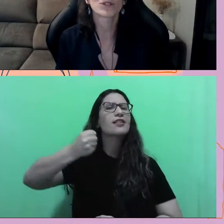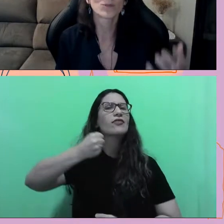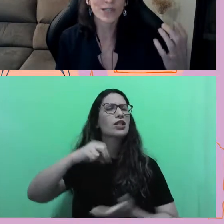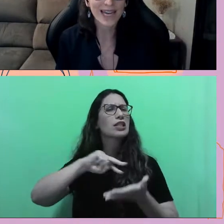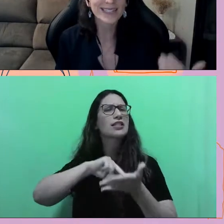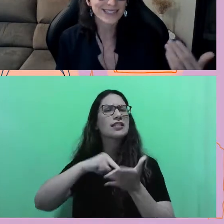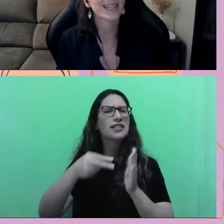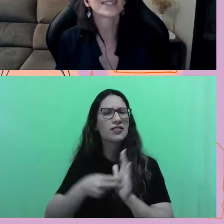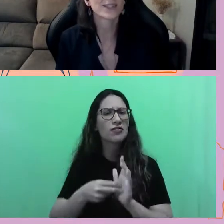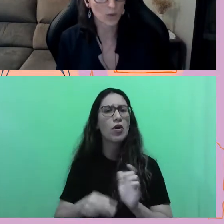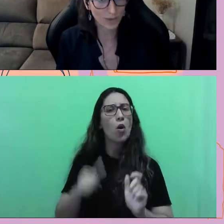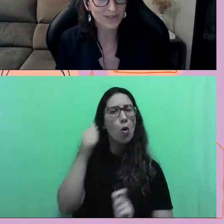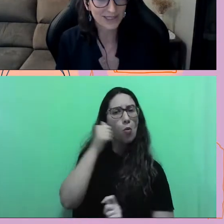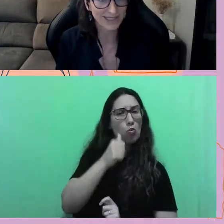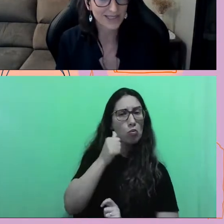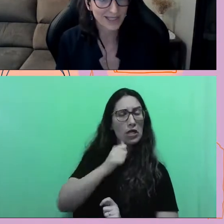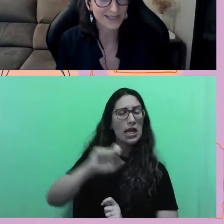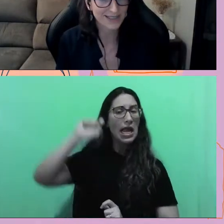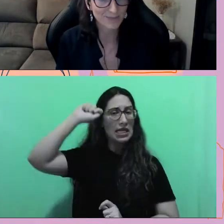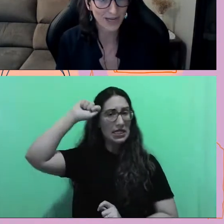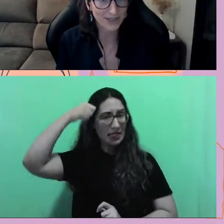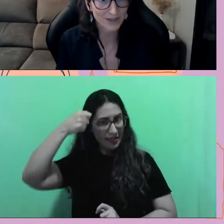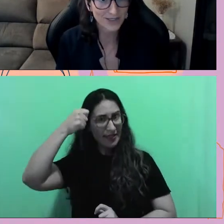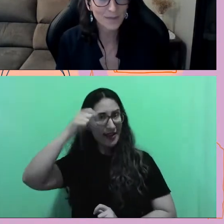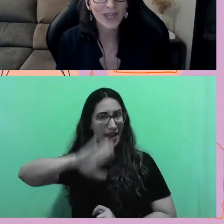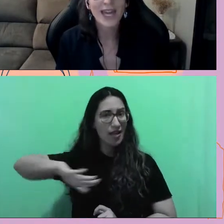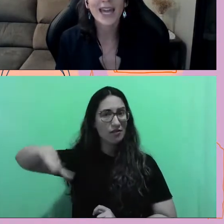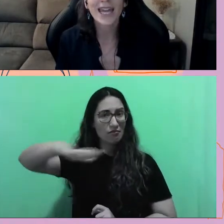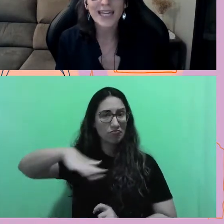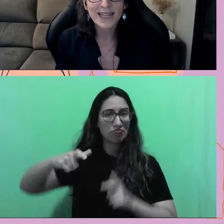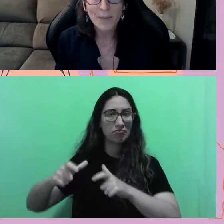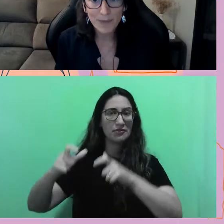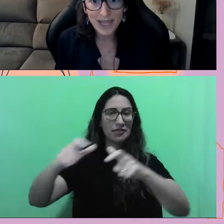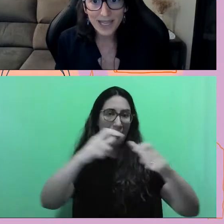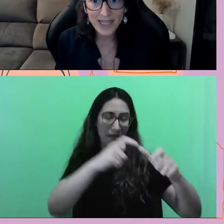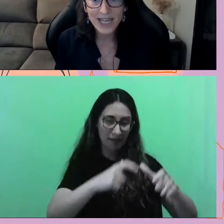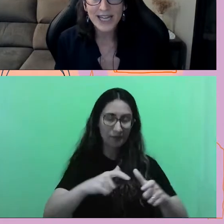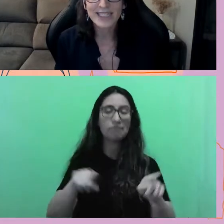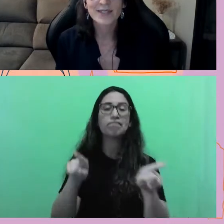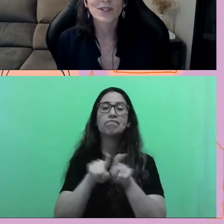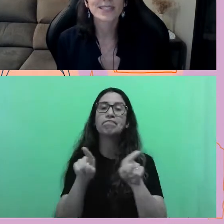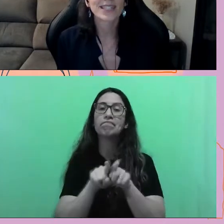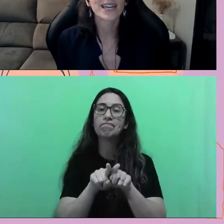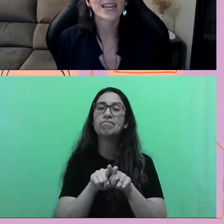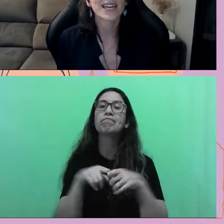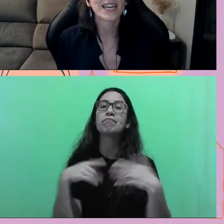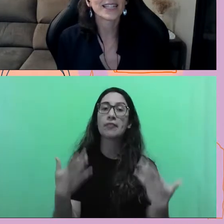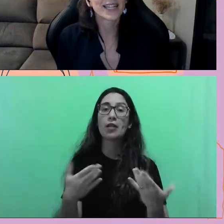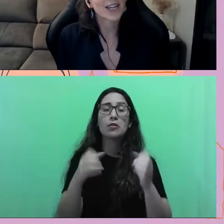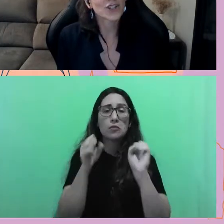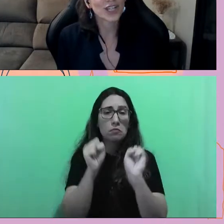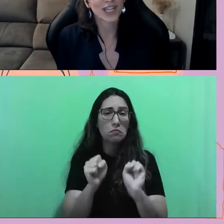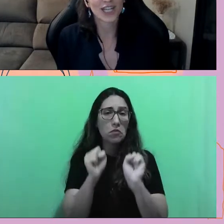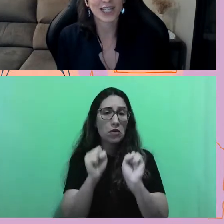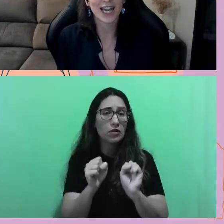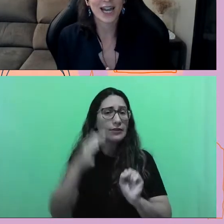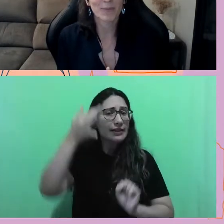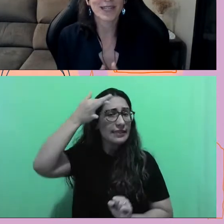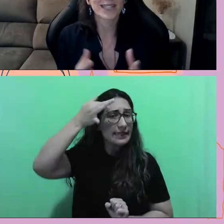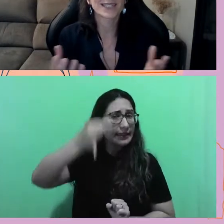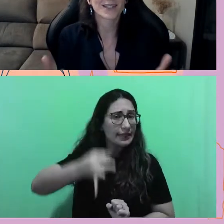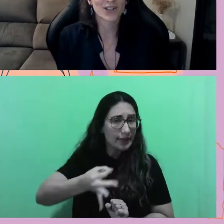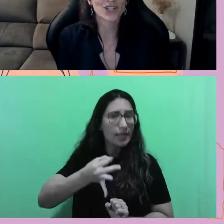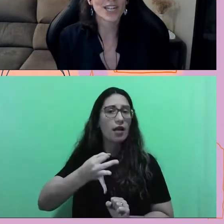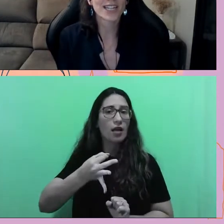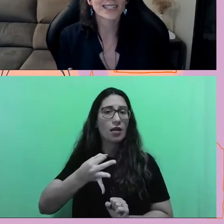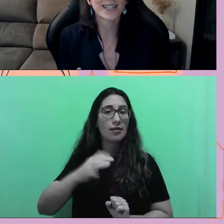significa termos mulheres negras ocupando esses espaços. E também, se você entende que, né,